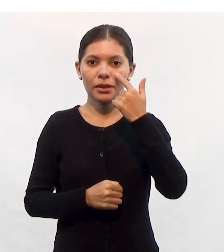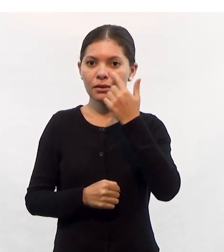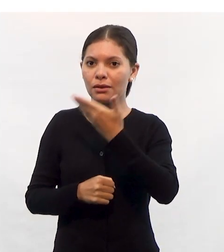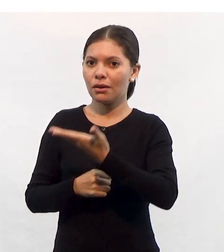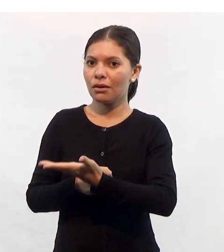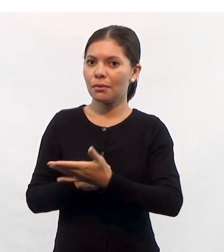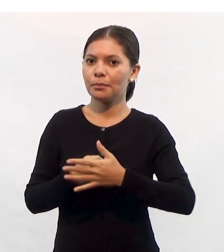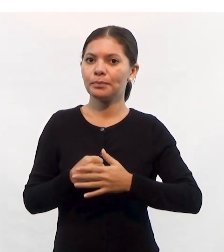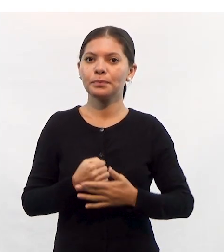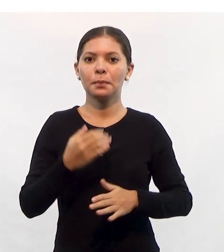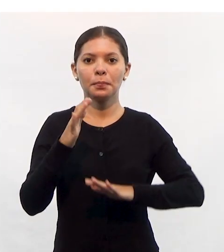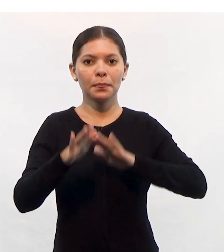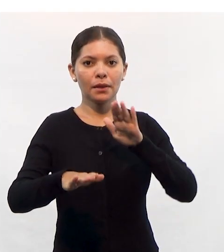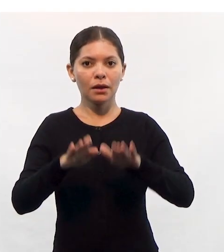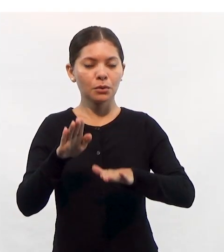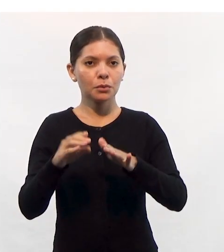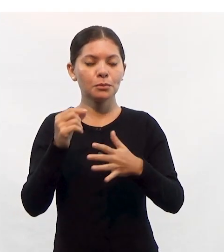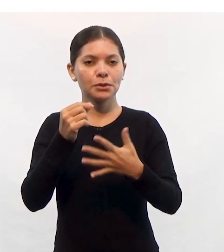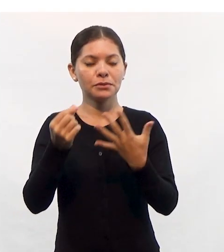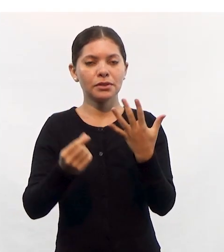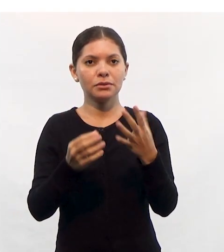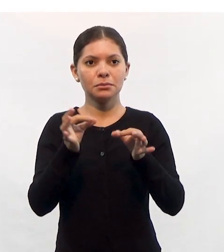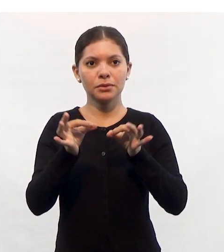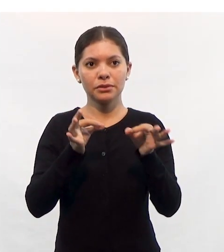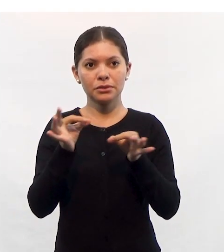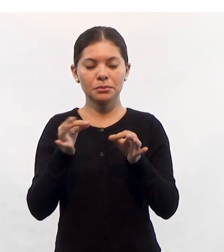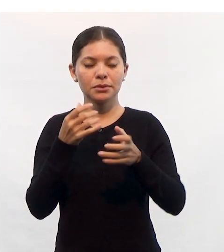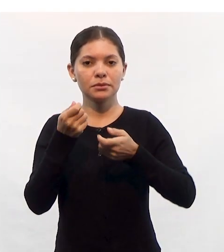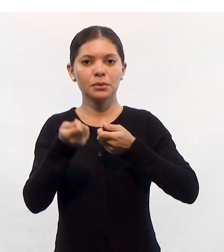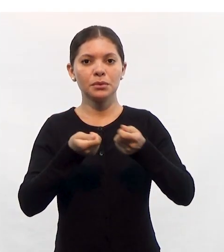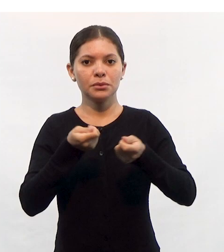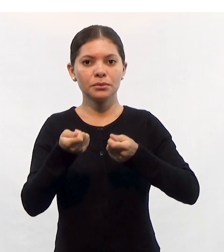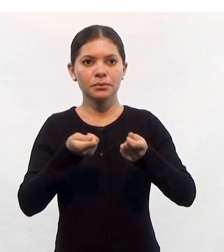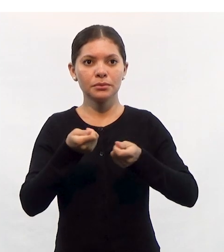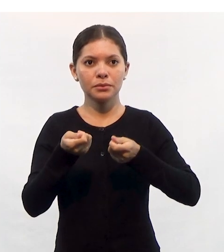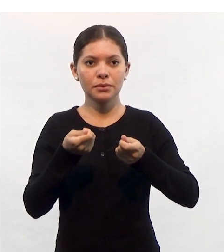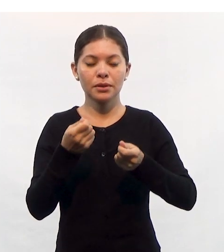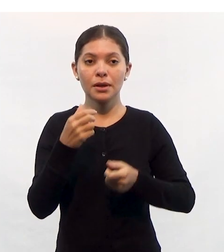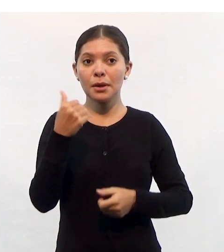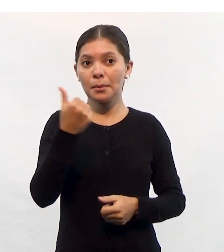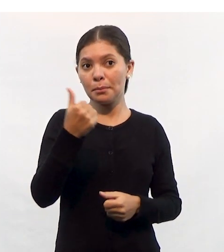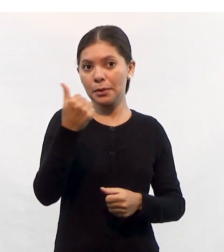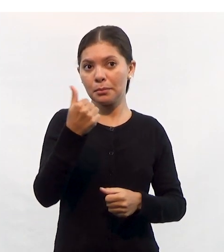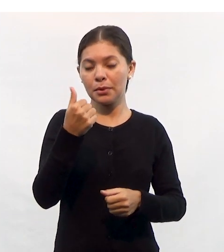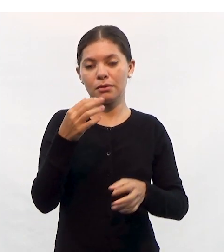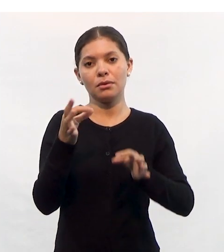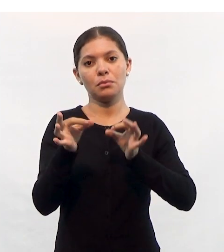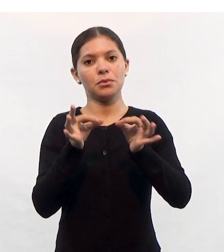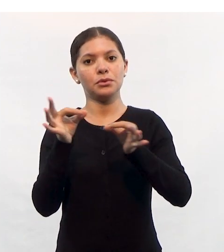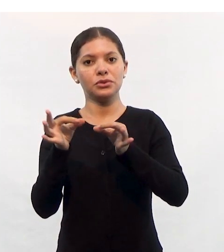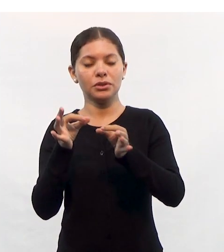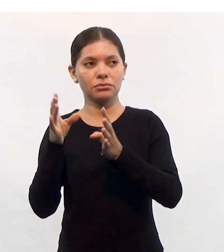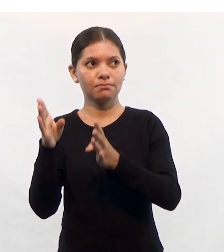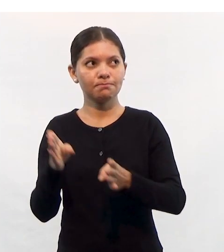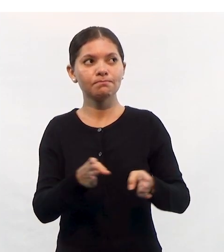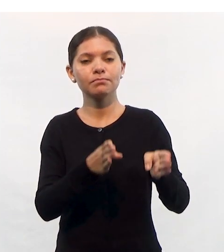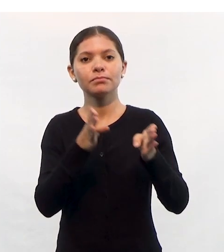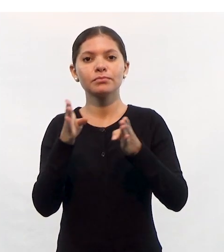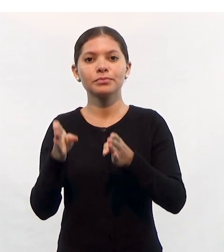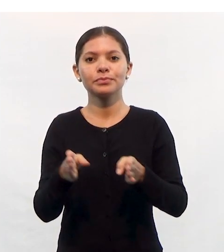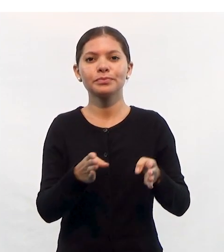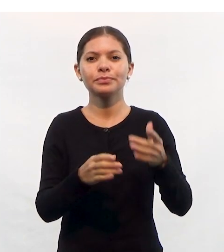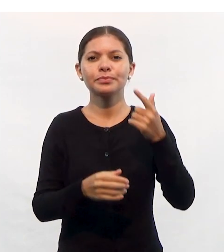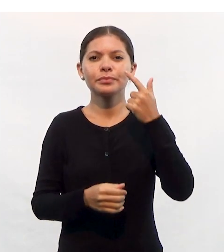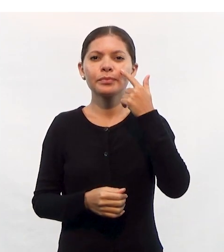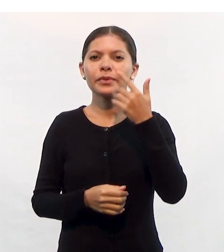e nós temos aqui algumas fases do planejamento e controle da produção primeira fase é o projeto de produção